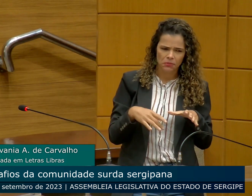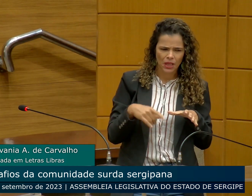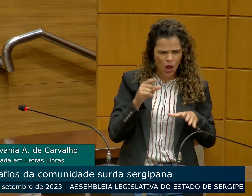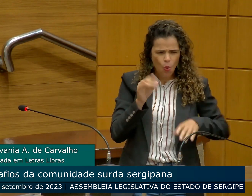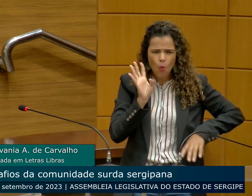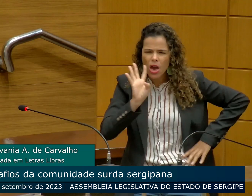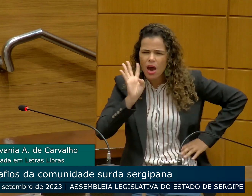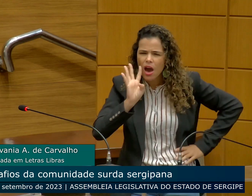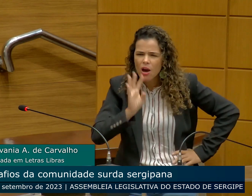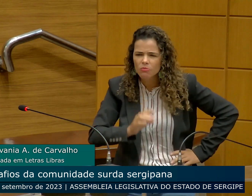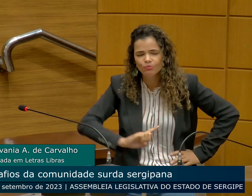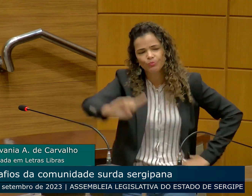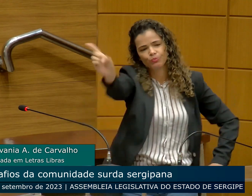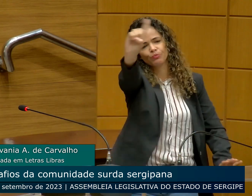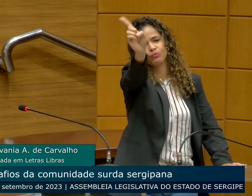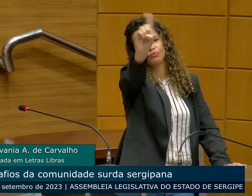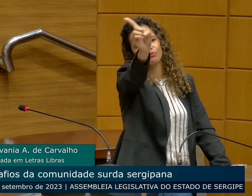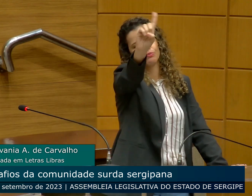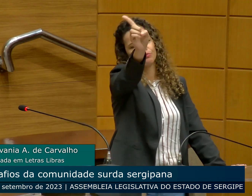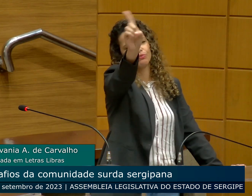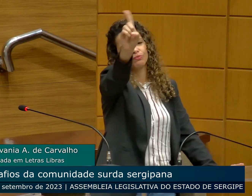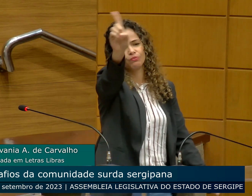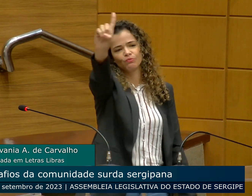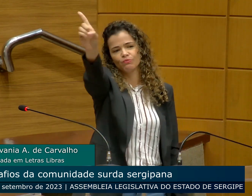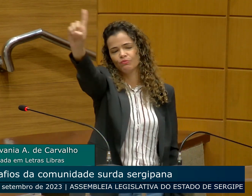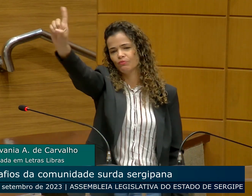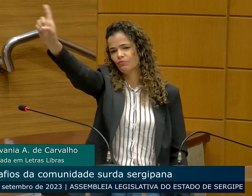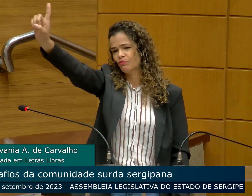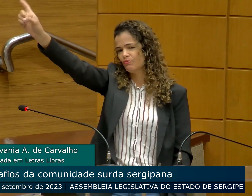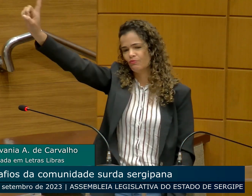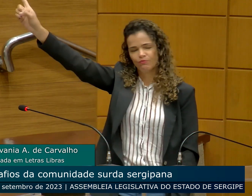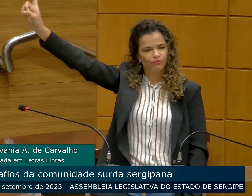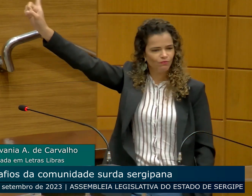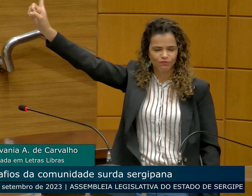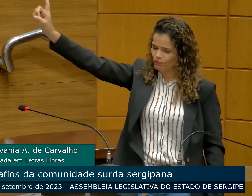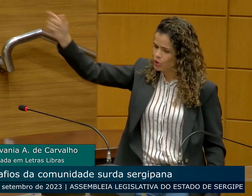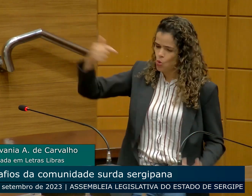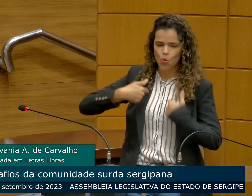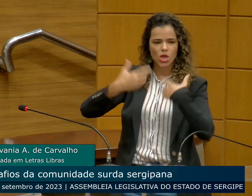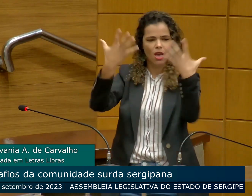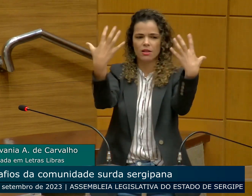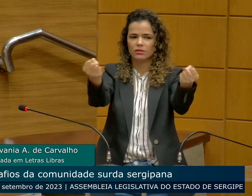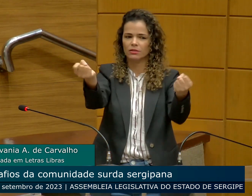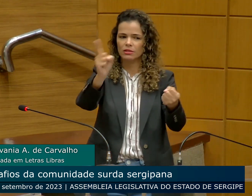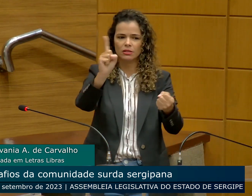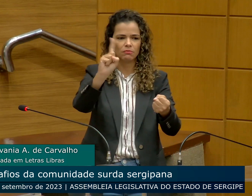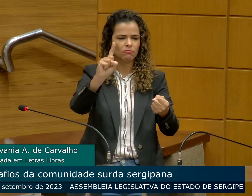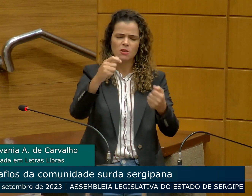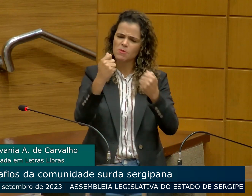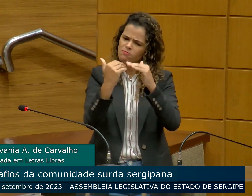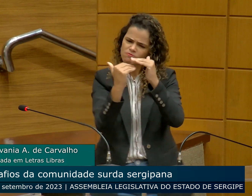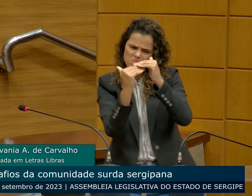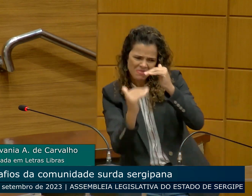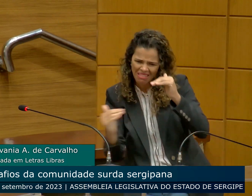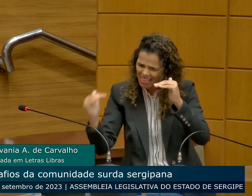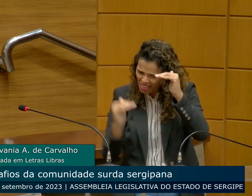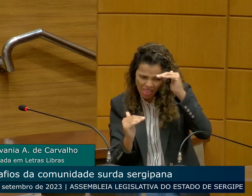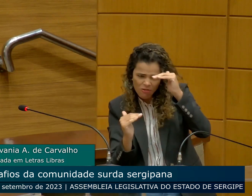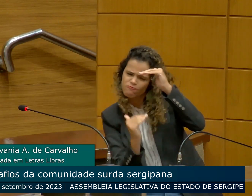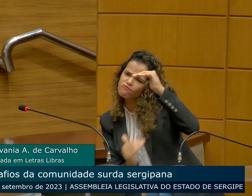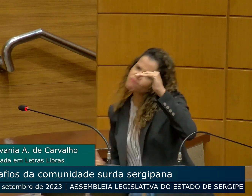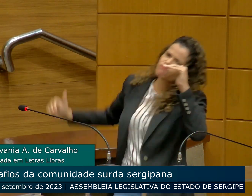para você. E aí eu olhei, vocês acham que eu achei isso legal? Vocês acham isso legal? Não, e isso eu não